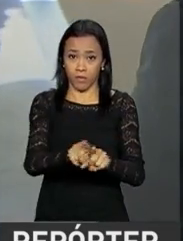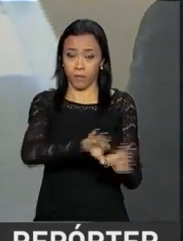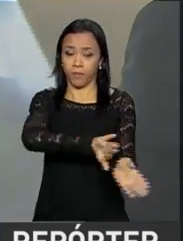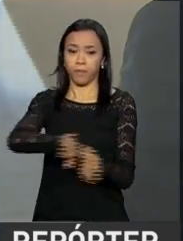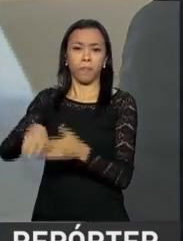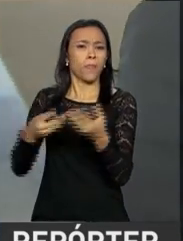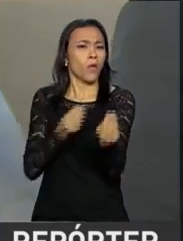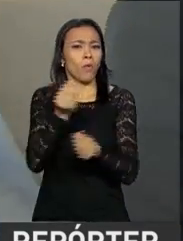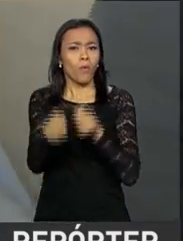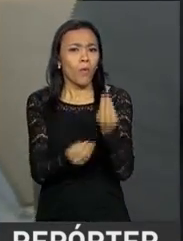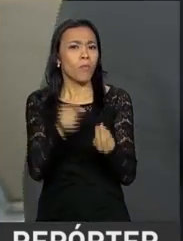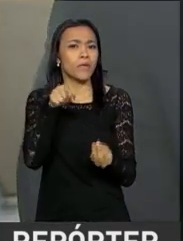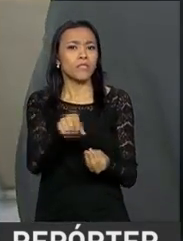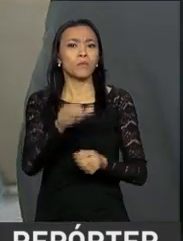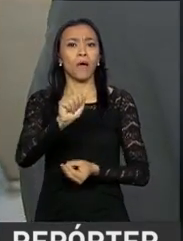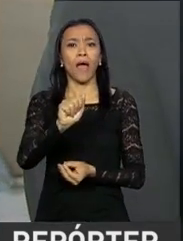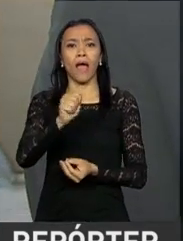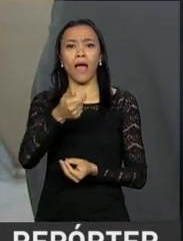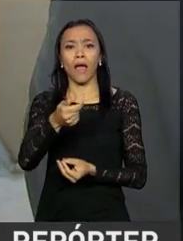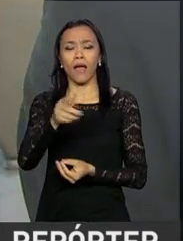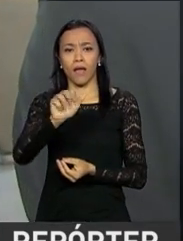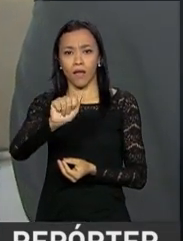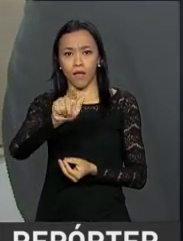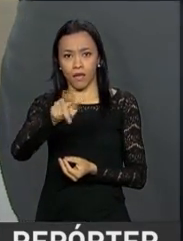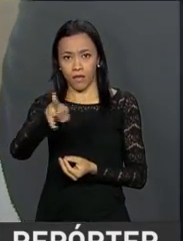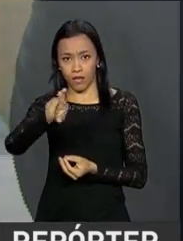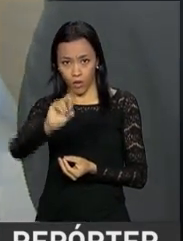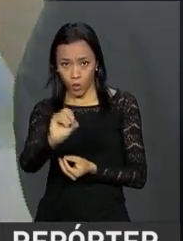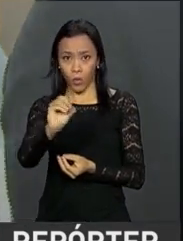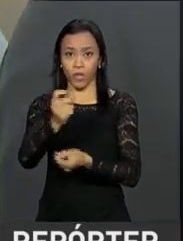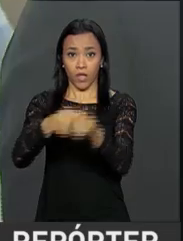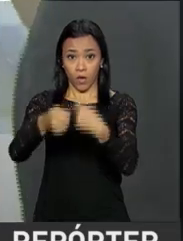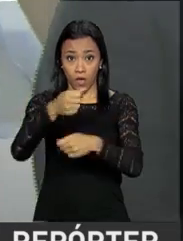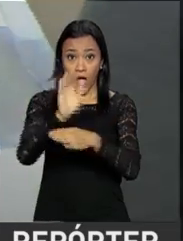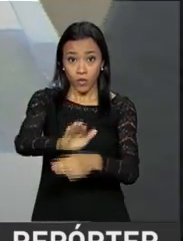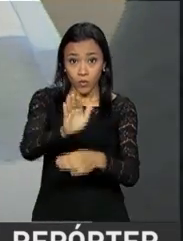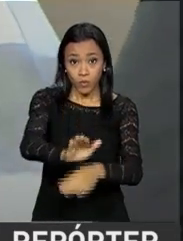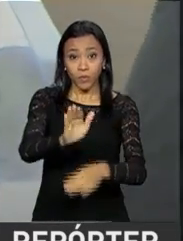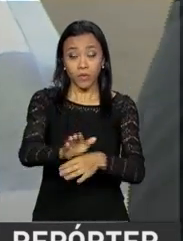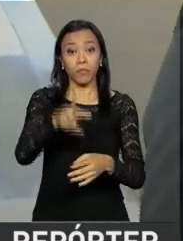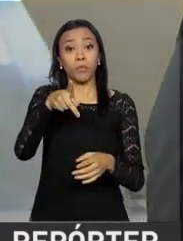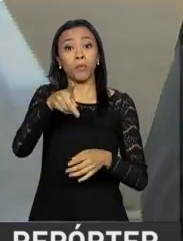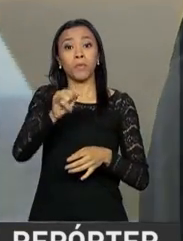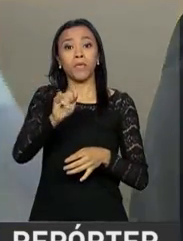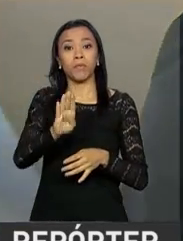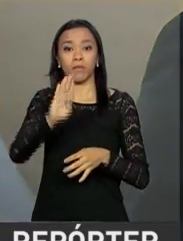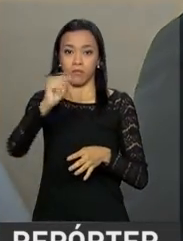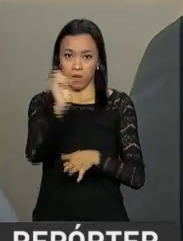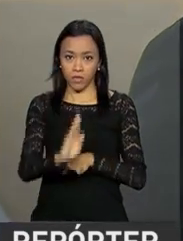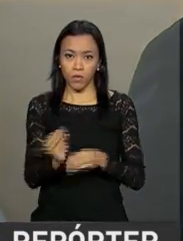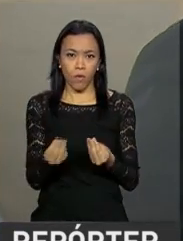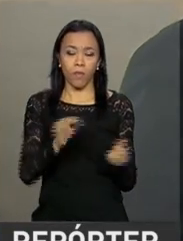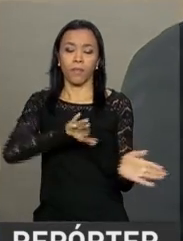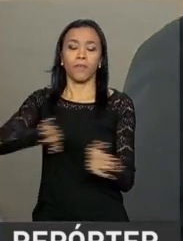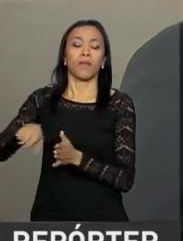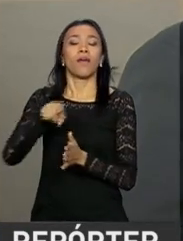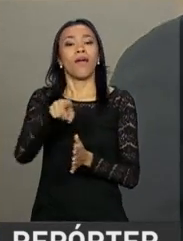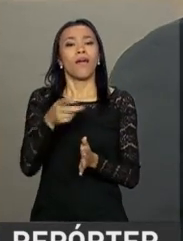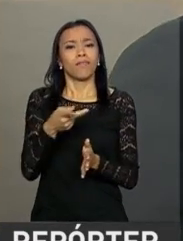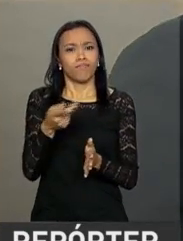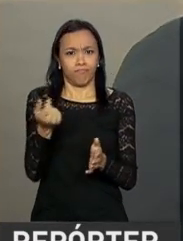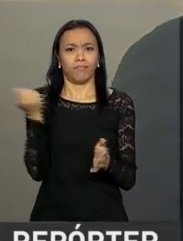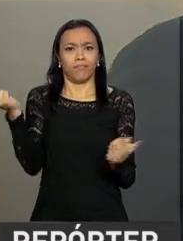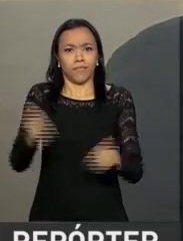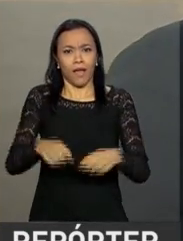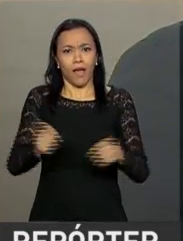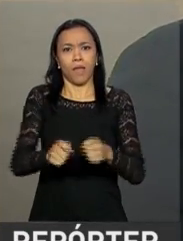o agronegócio contribui para a retomada do crescimento do PIB brasileiro? Bom, o agronegócio brasileiro tem uma capacidade de crescimento